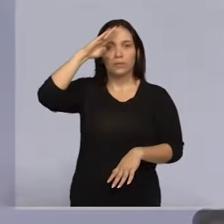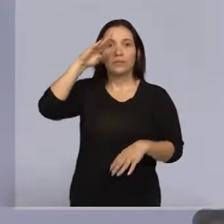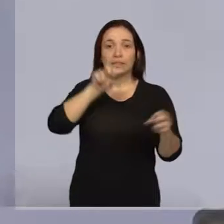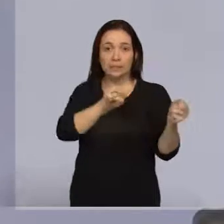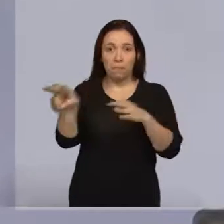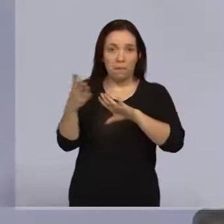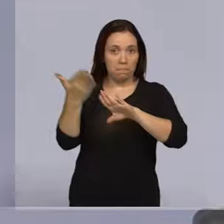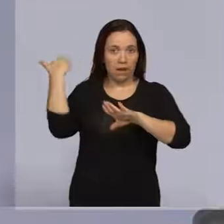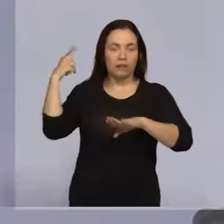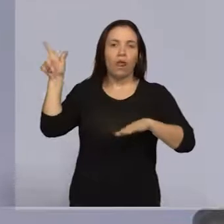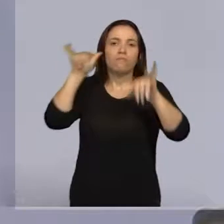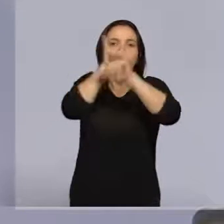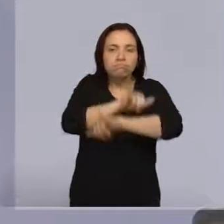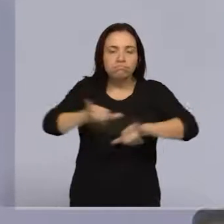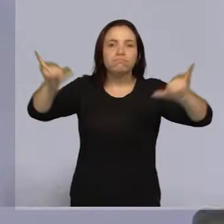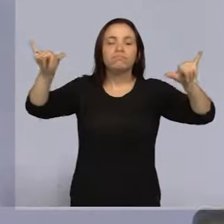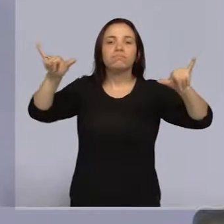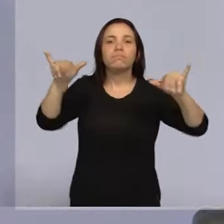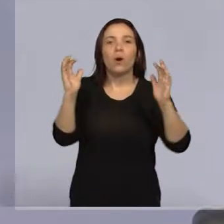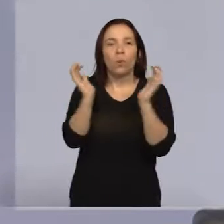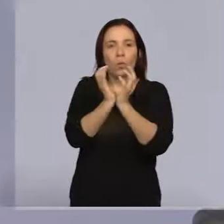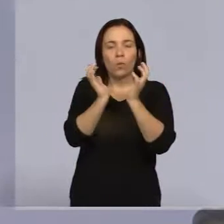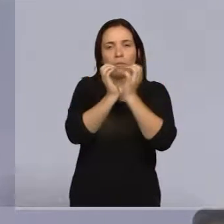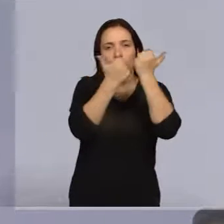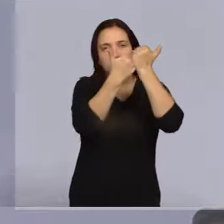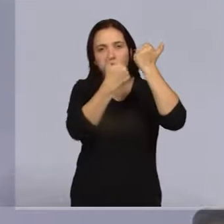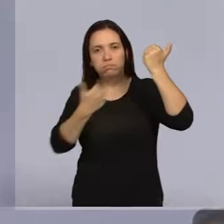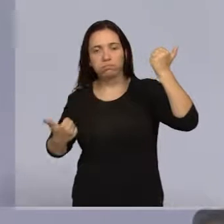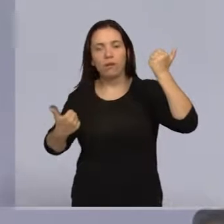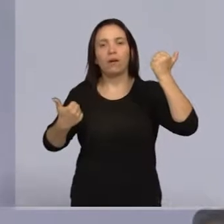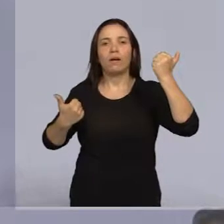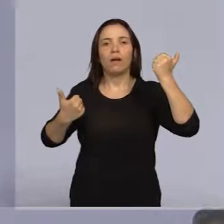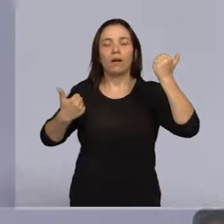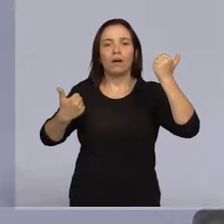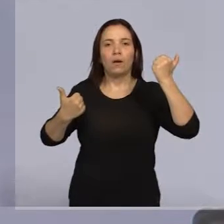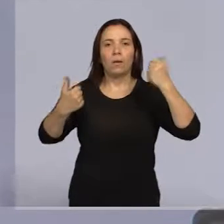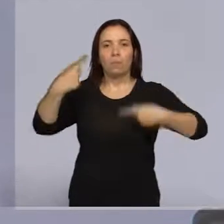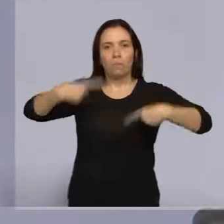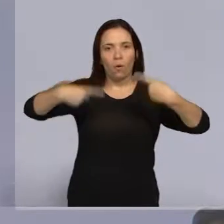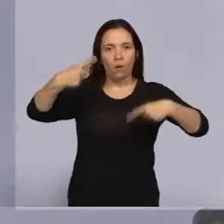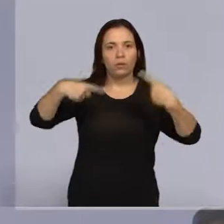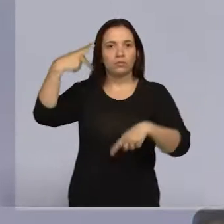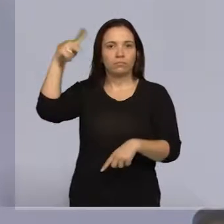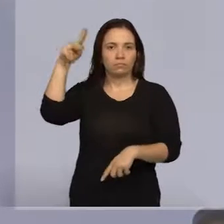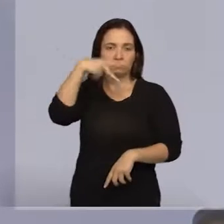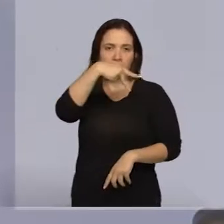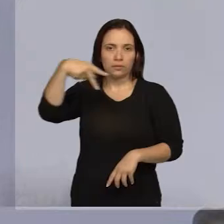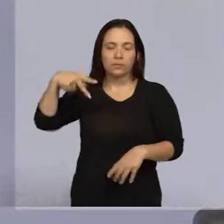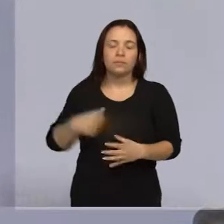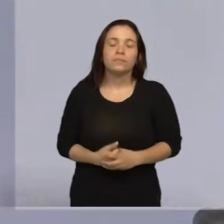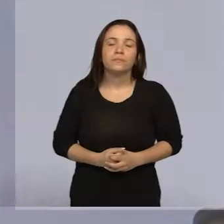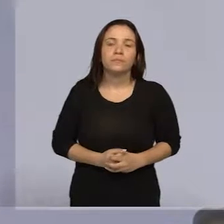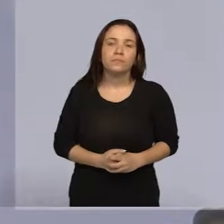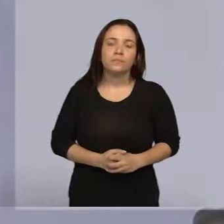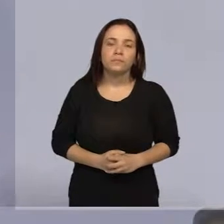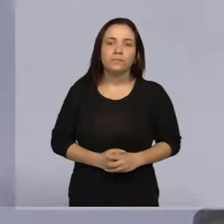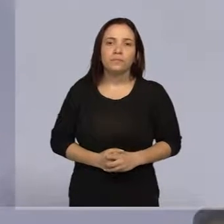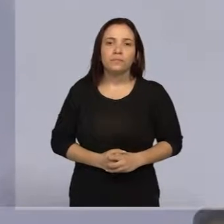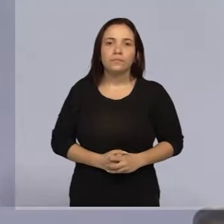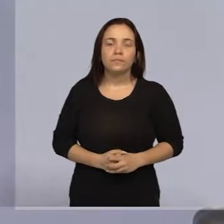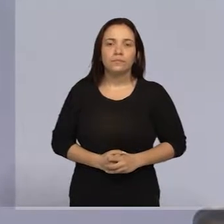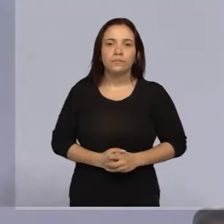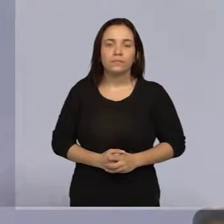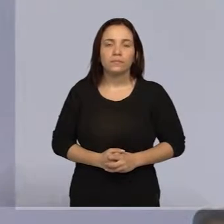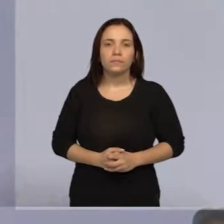que passou pela equipe política do atual governo. E que,